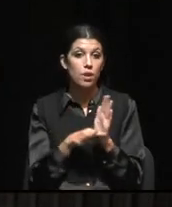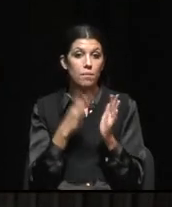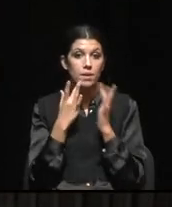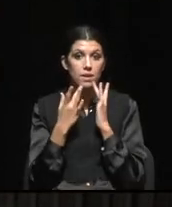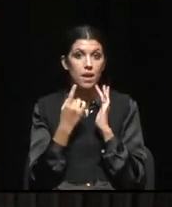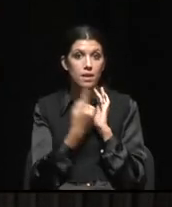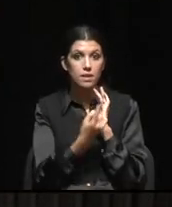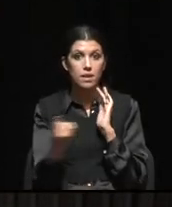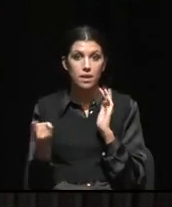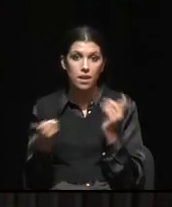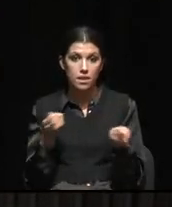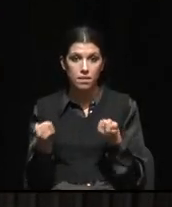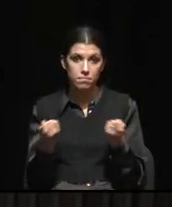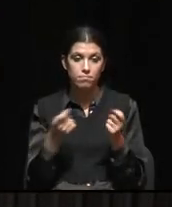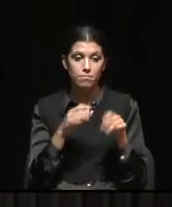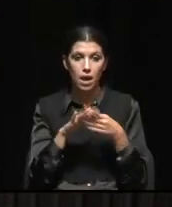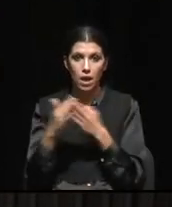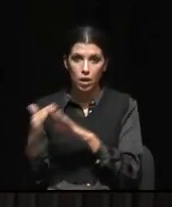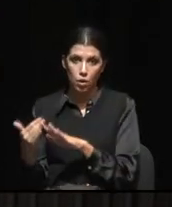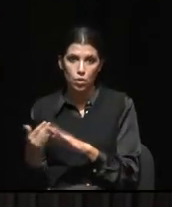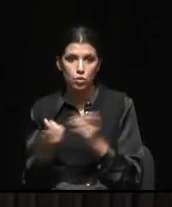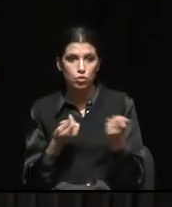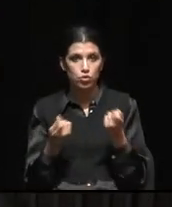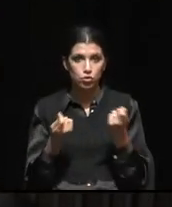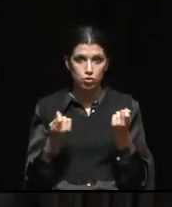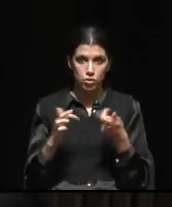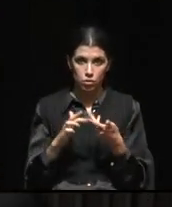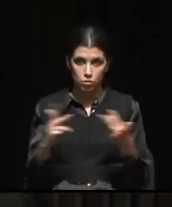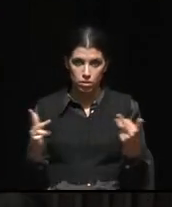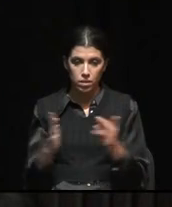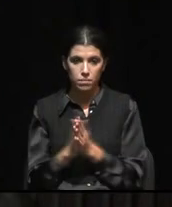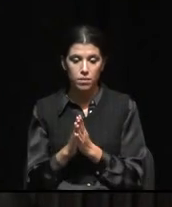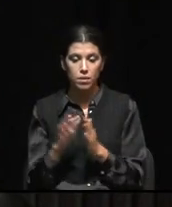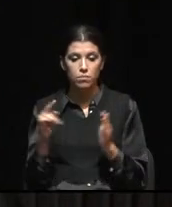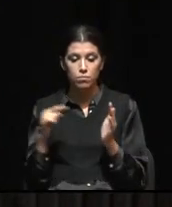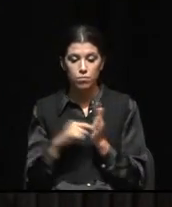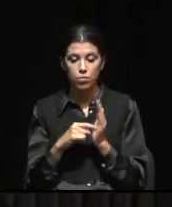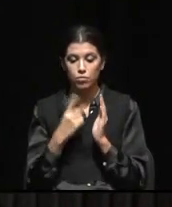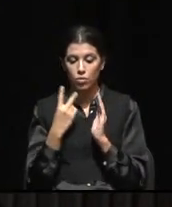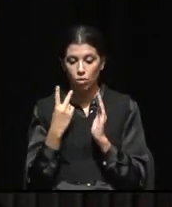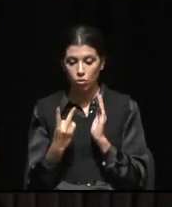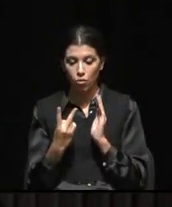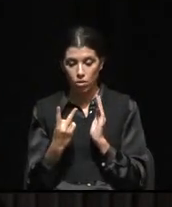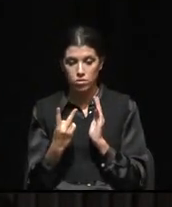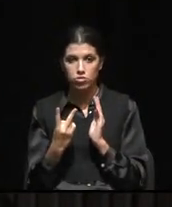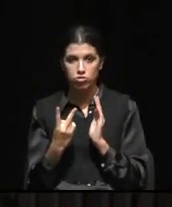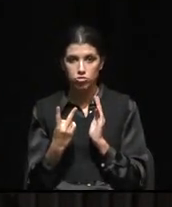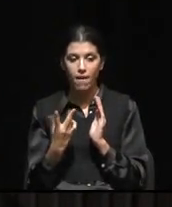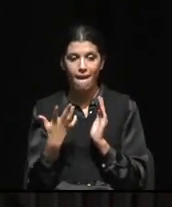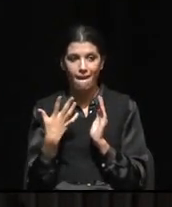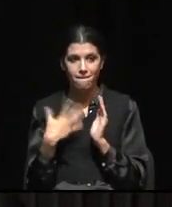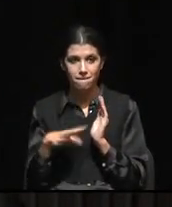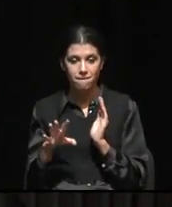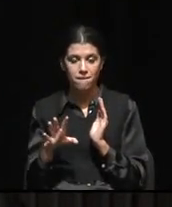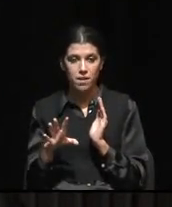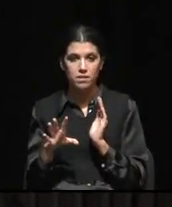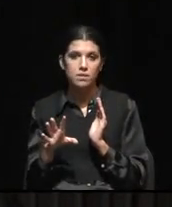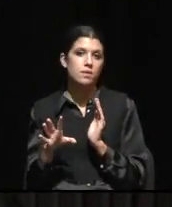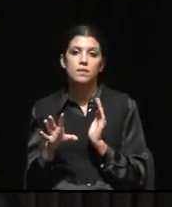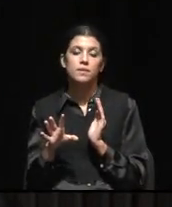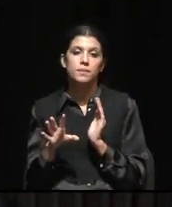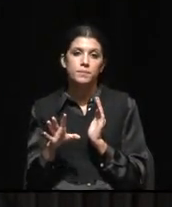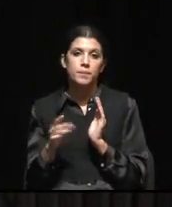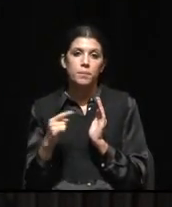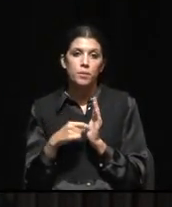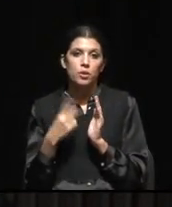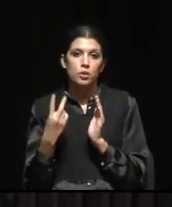conão direta Municipal que no seu ponto dois nós queríamos eh pedir aqui um